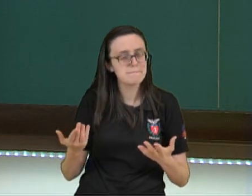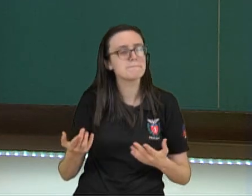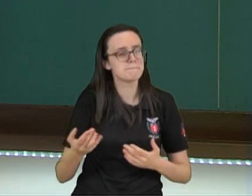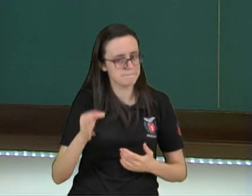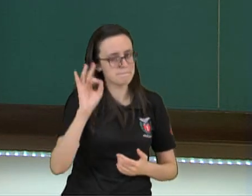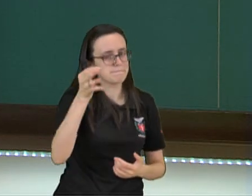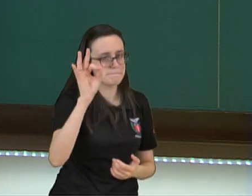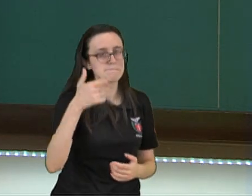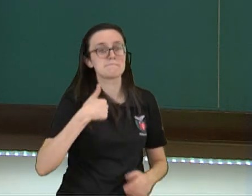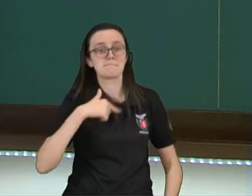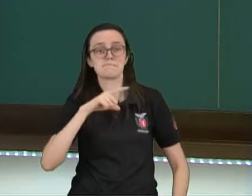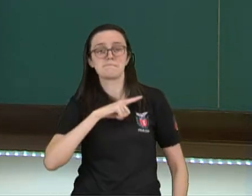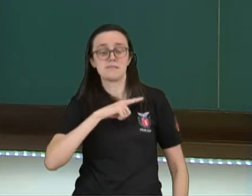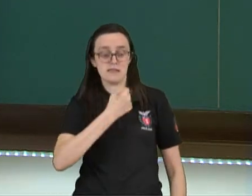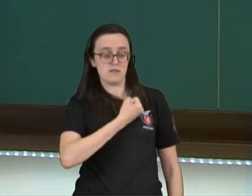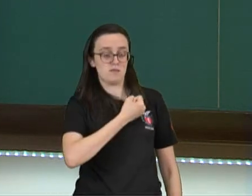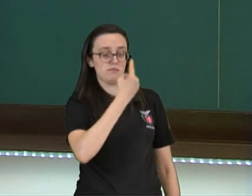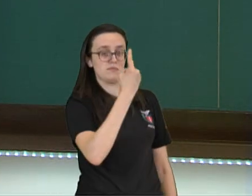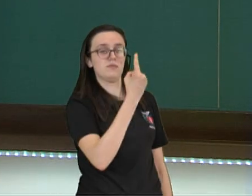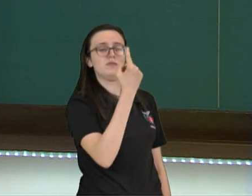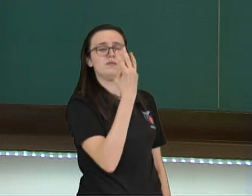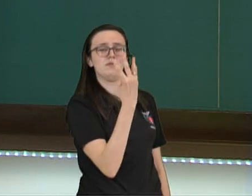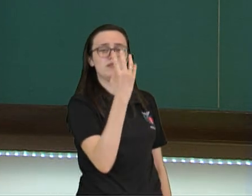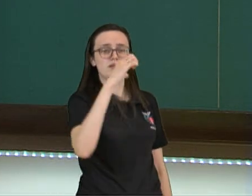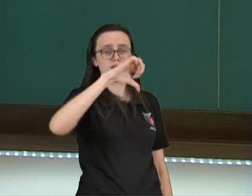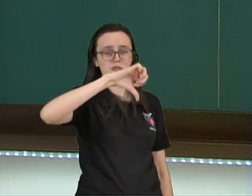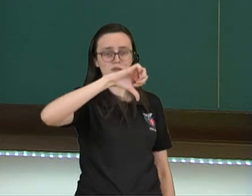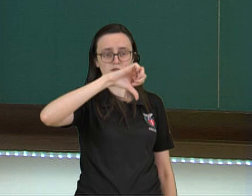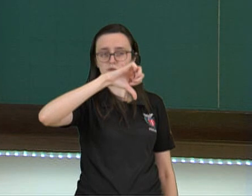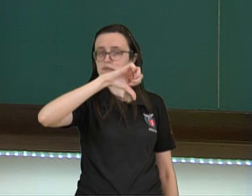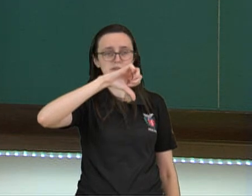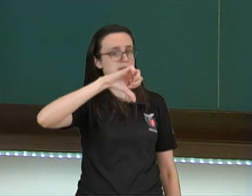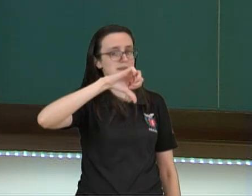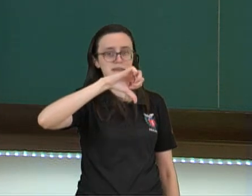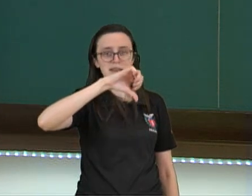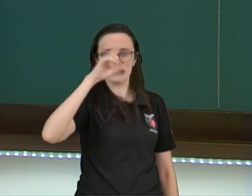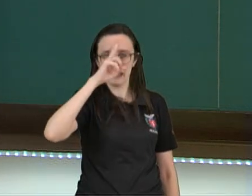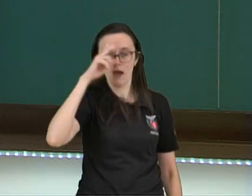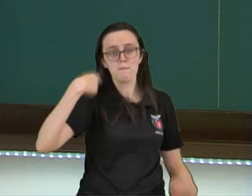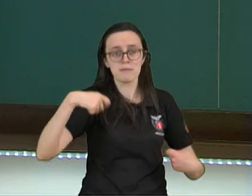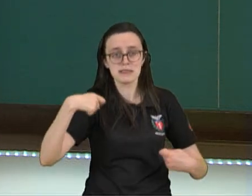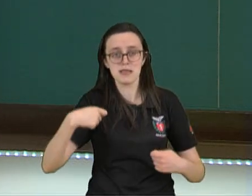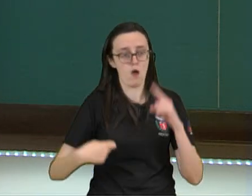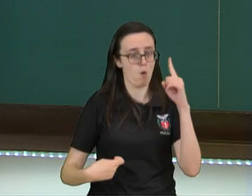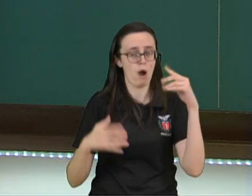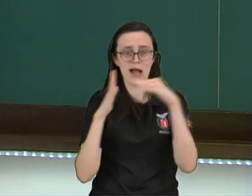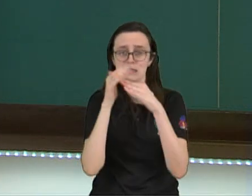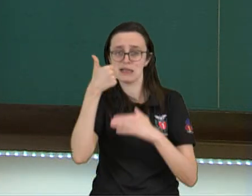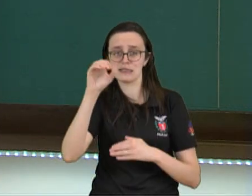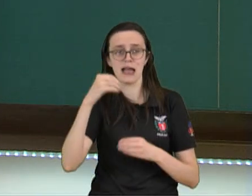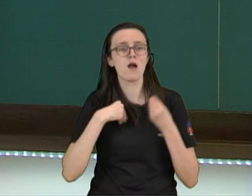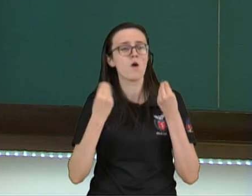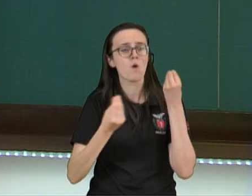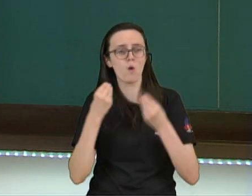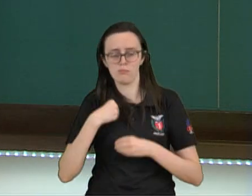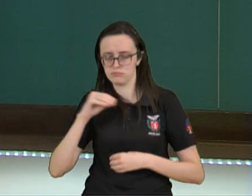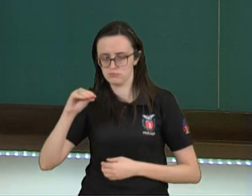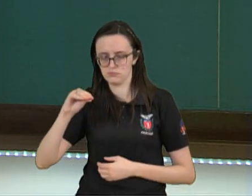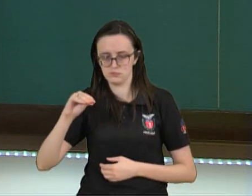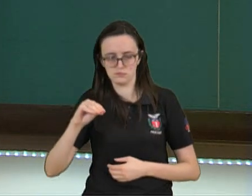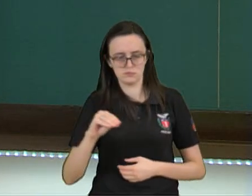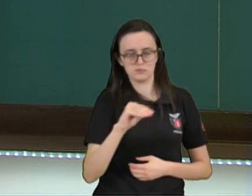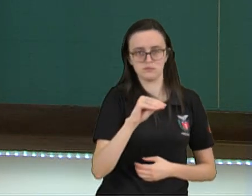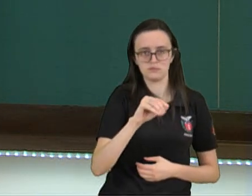Isso. Eu tenho o número 149 aqui, ó. Eu não posso, tem que ficar entre 1 e 10, lembra? Então eu caminho com a vírgula 2 casas para cá,